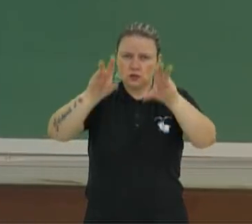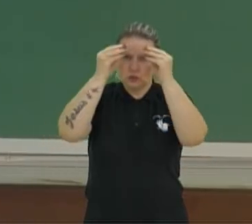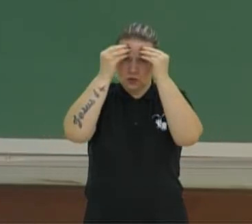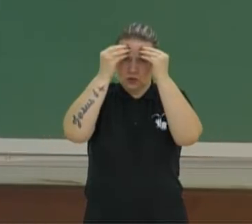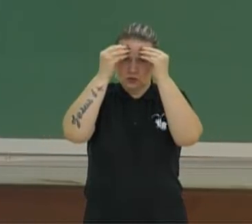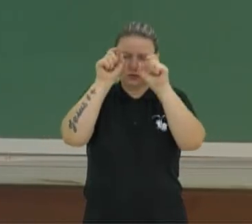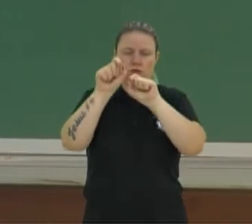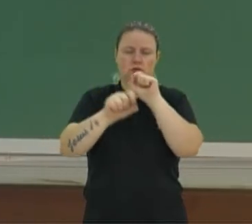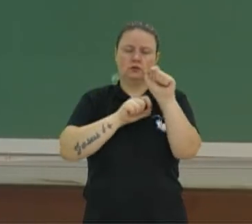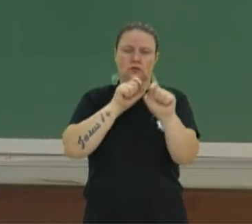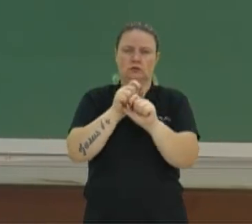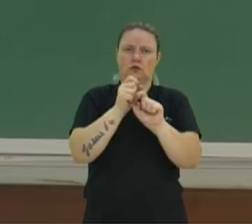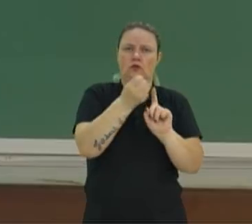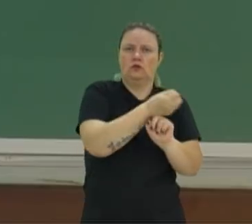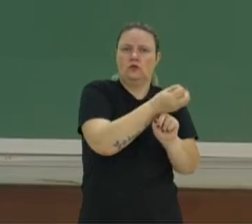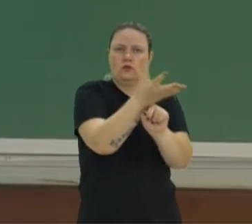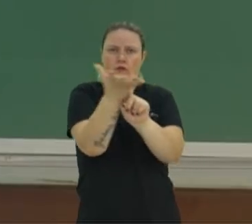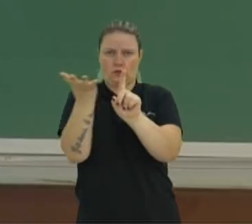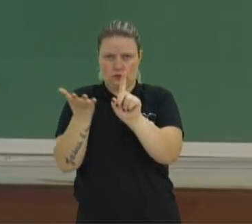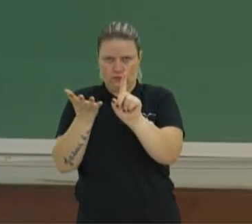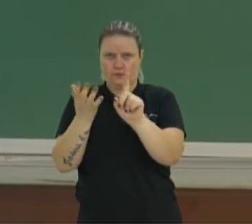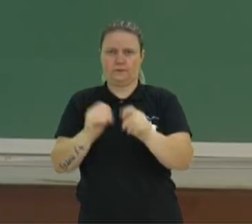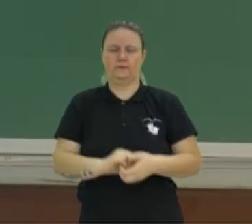faz presente também nesse guia.